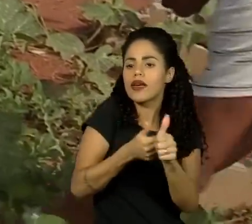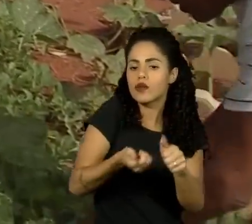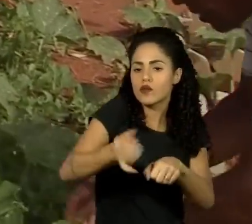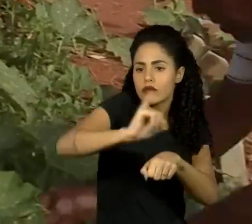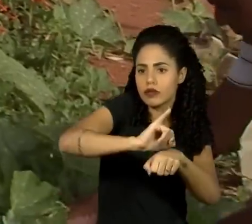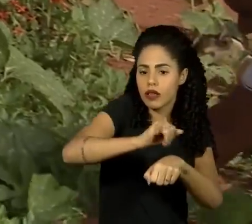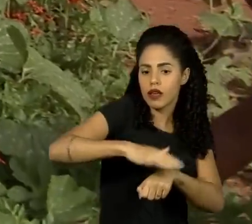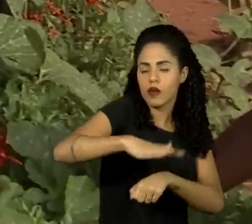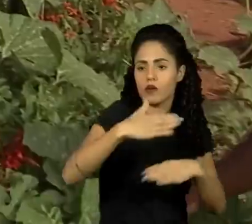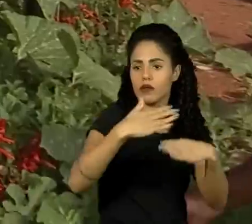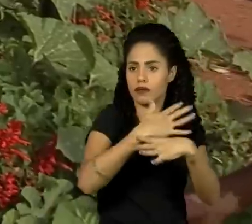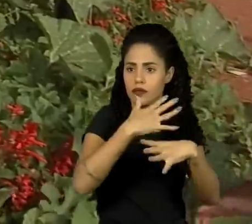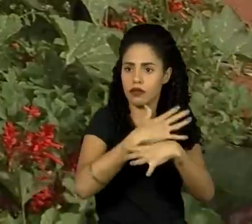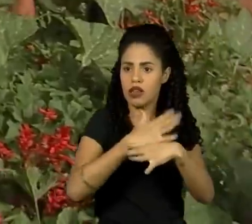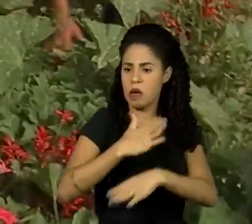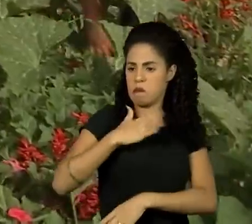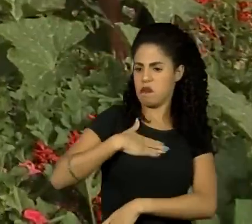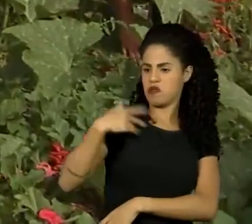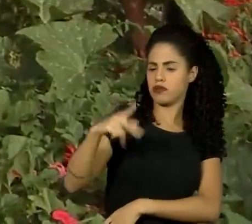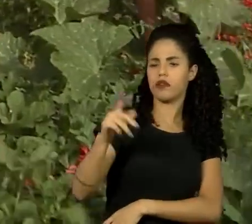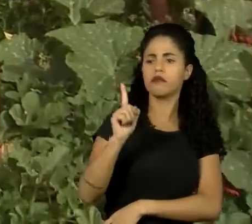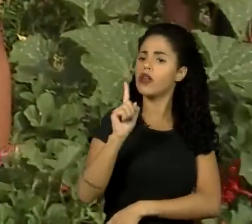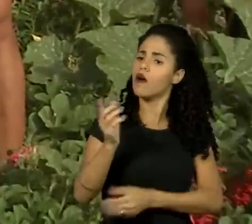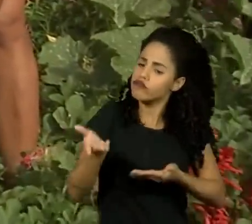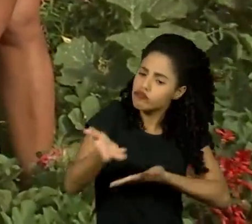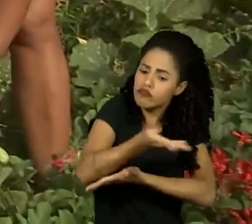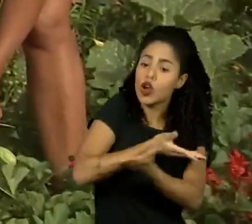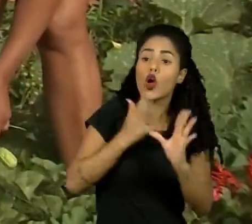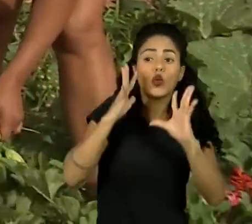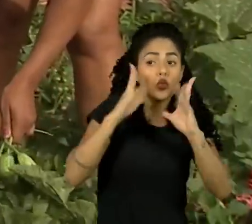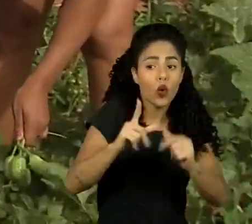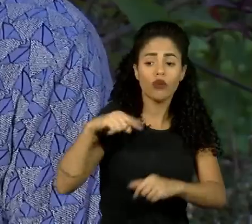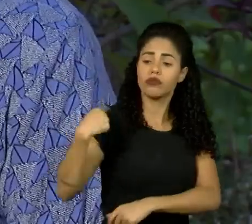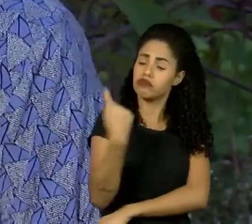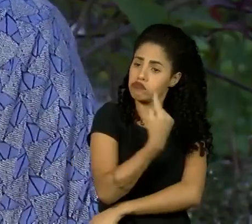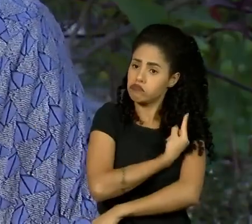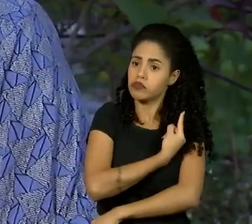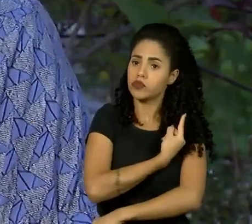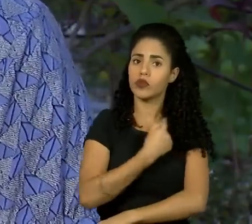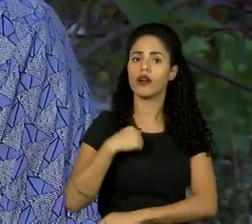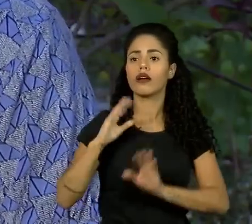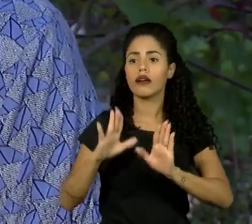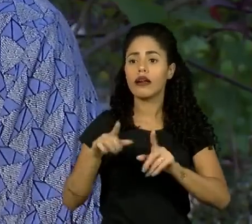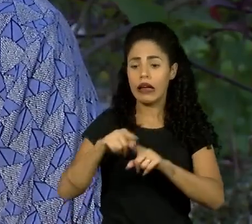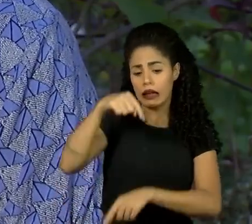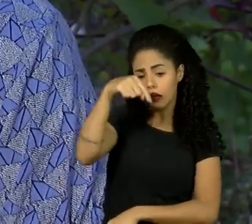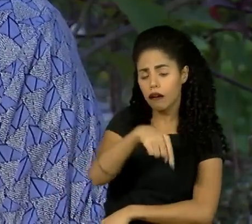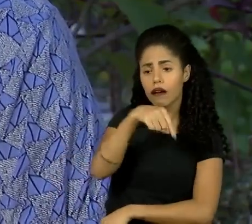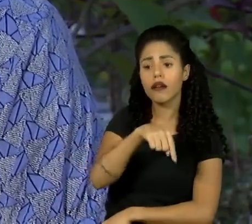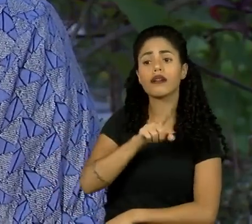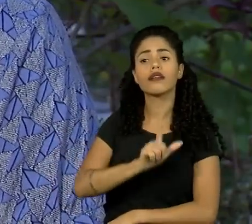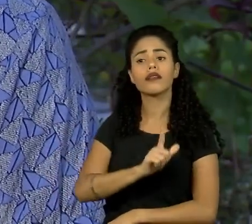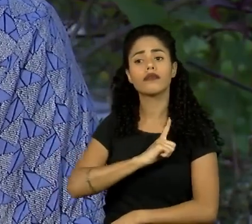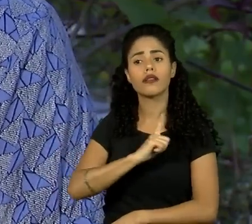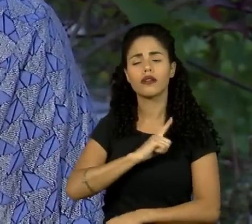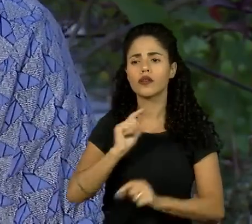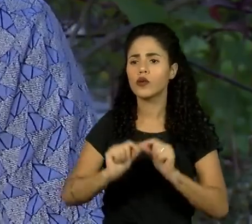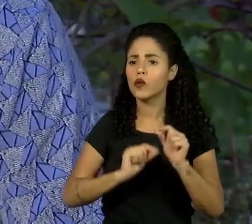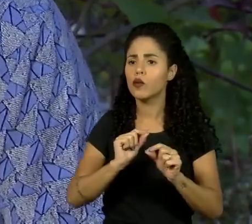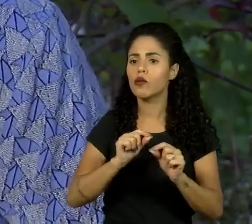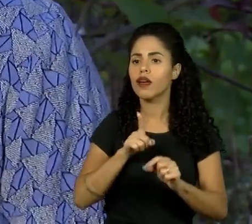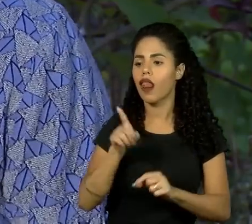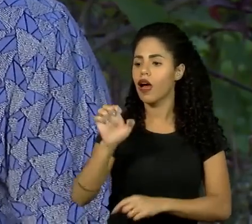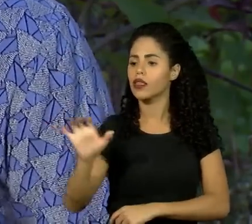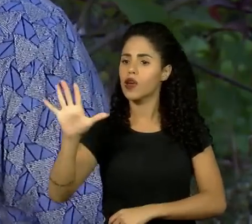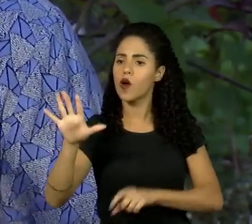existe o meu e o seu, é bem coletivo, que é bom e ruim ao mesmo tempo. E nas hortas, tanto da Europa